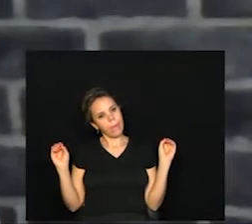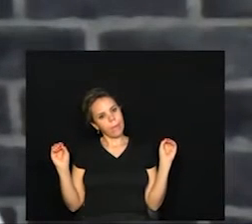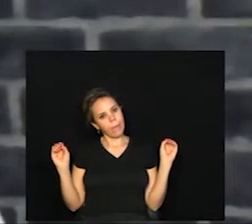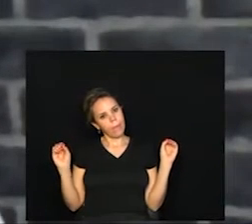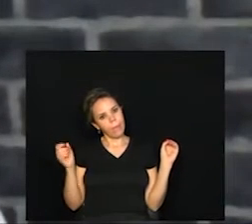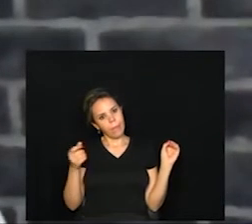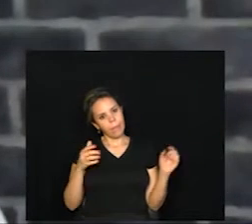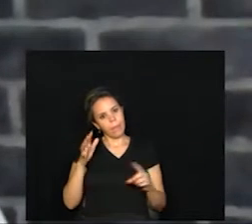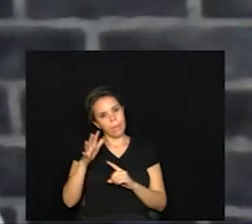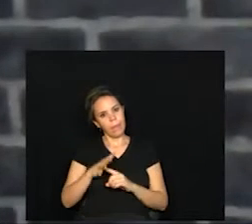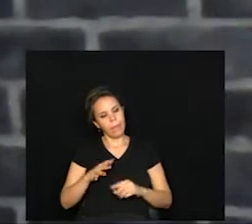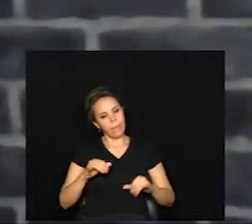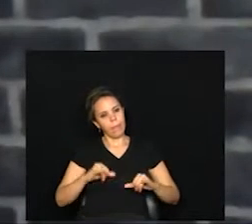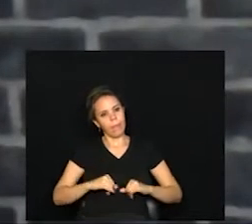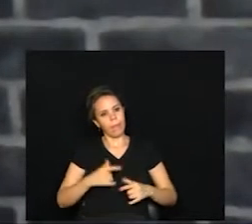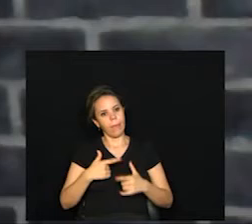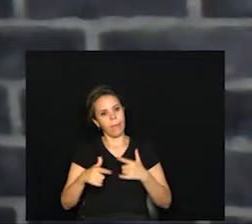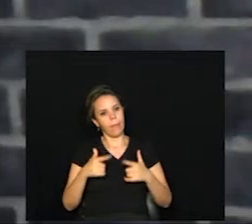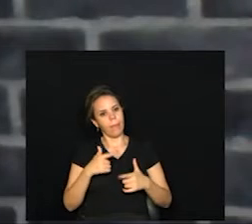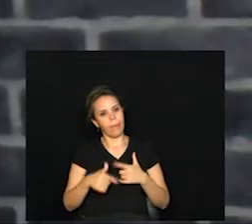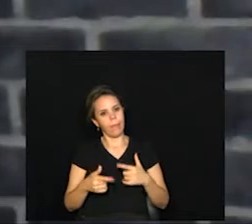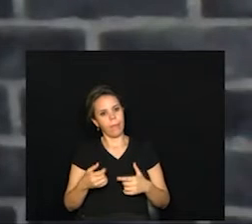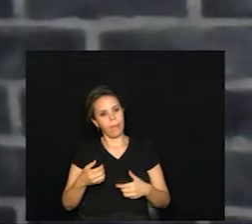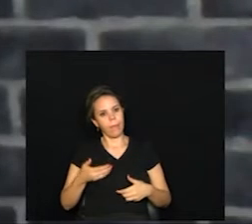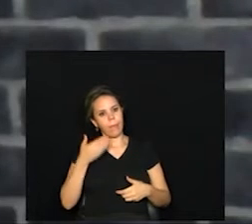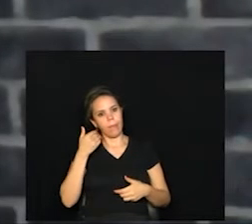foi vítima de um acidente de consumo,